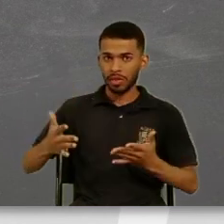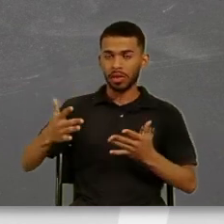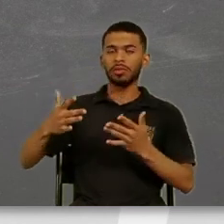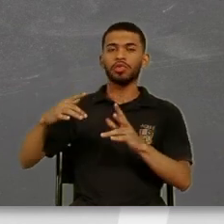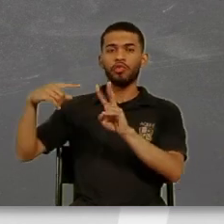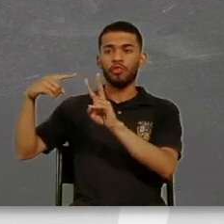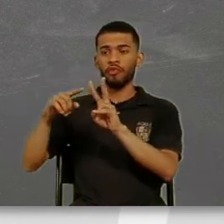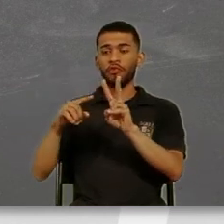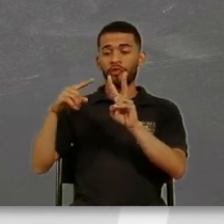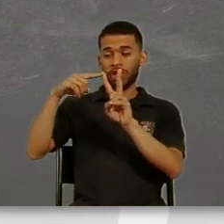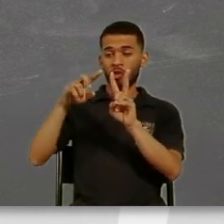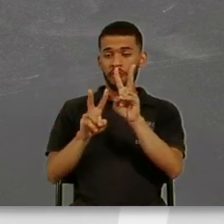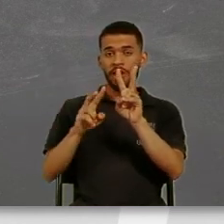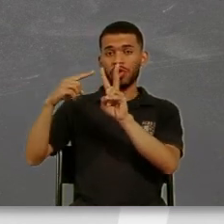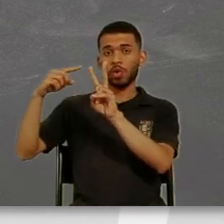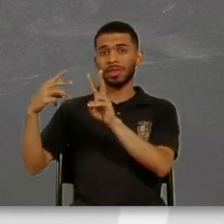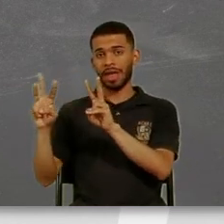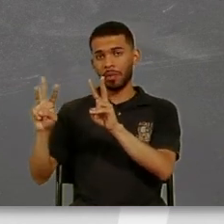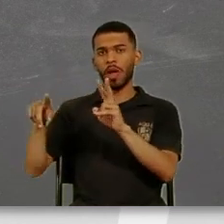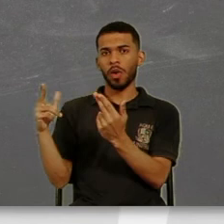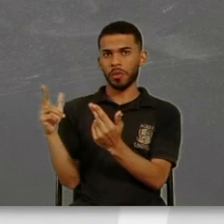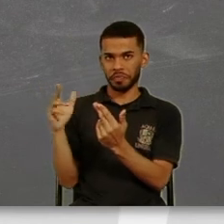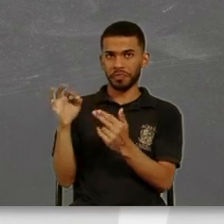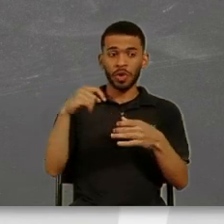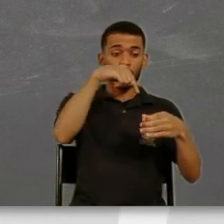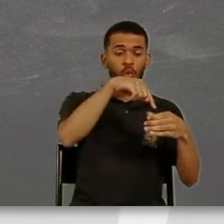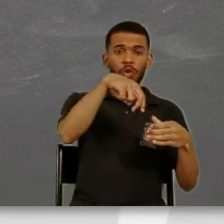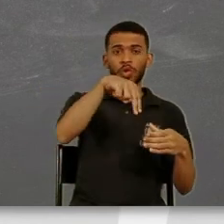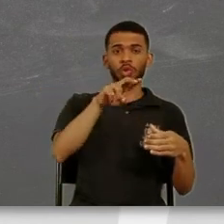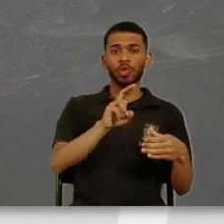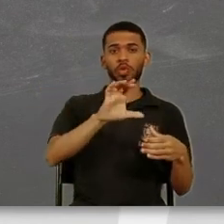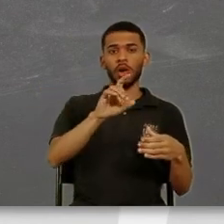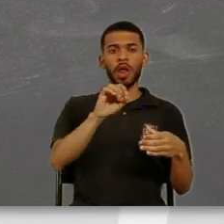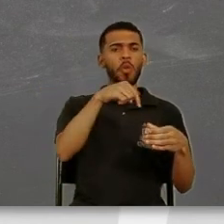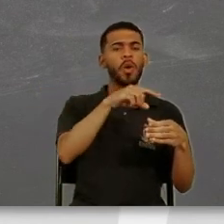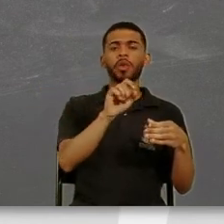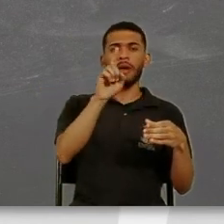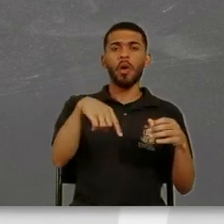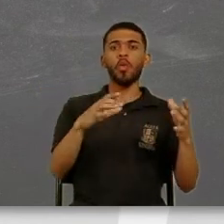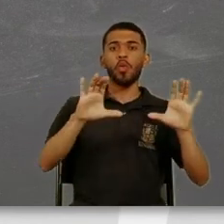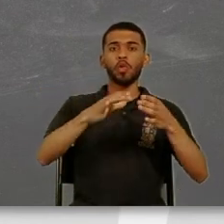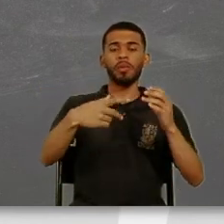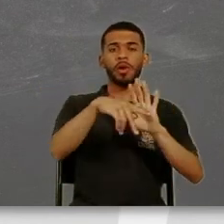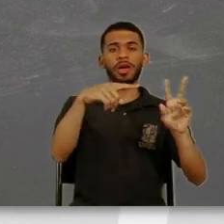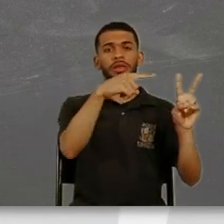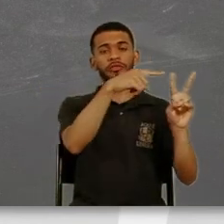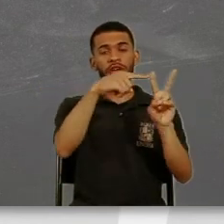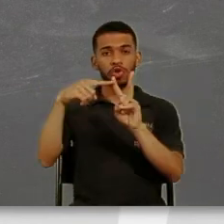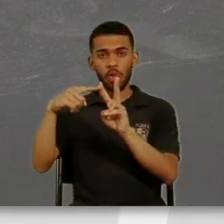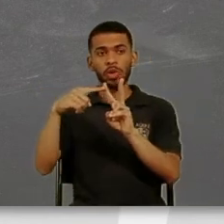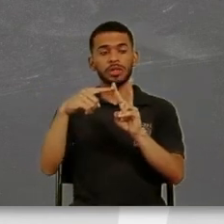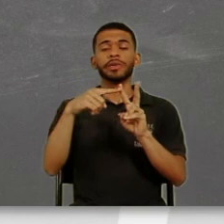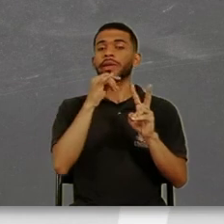igual ao vetor W. E o núcleo, ele vai ser o conjunto de vetores que a transformação aplicada no vetor V vai dar o